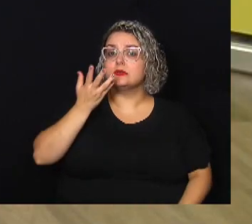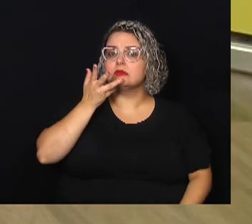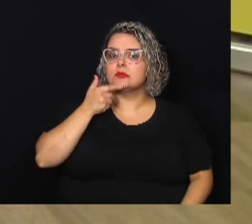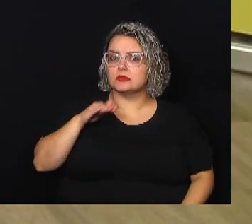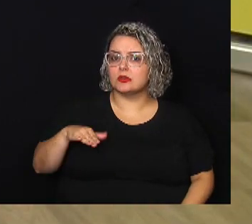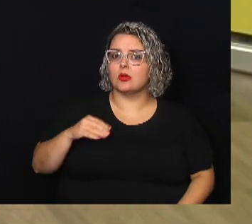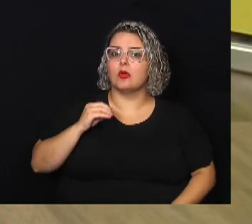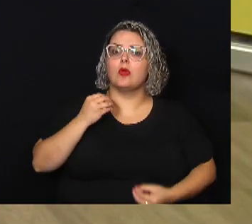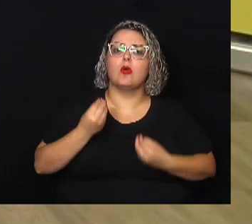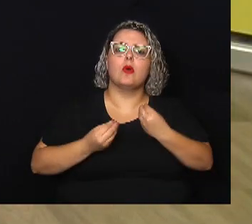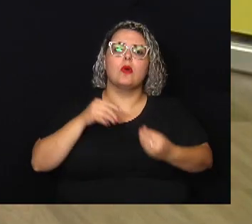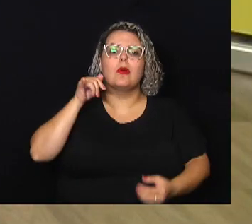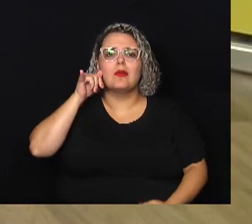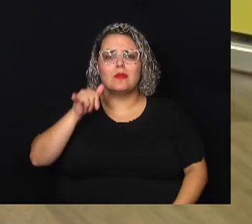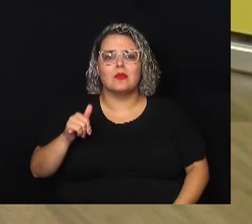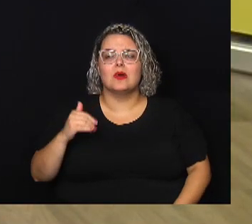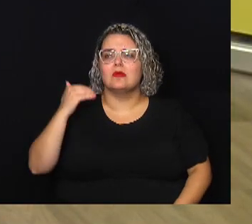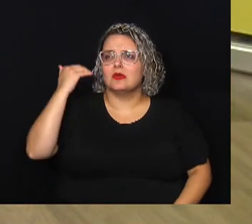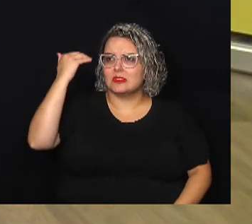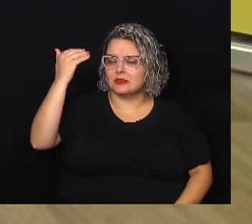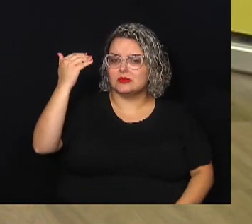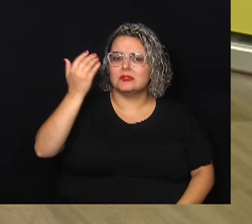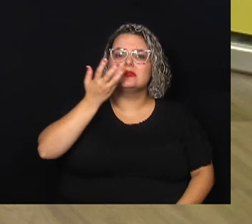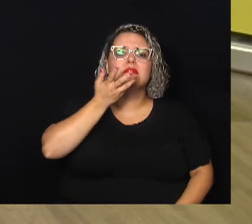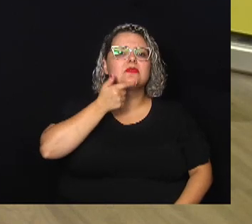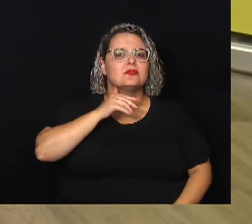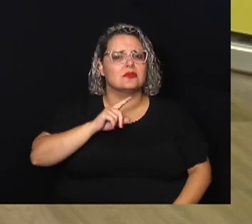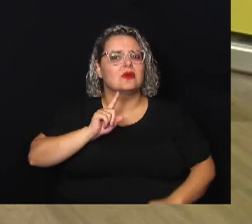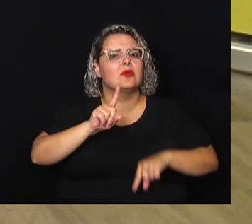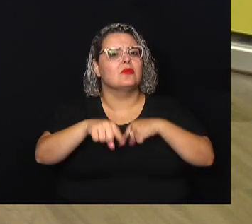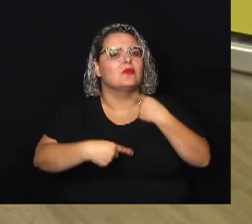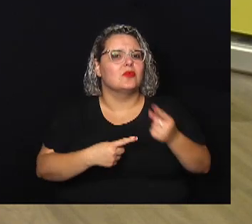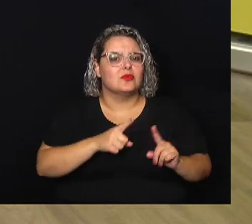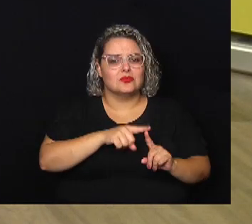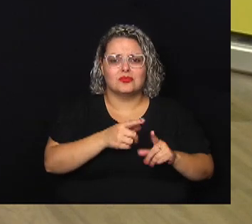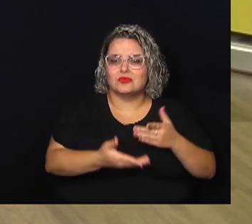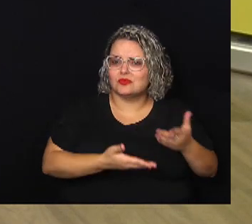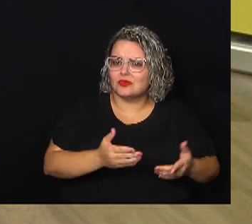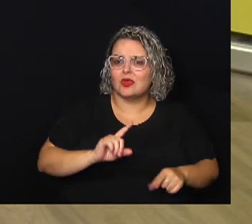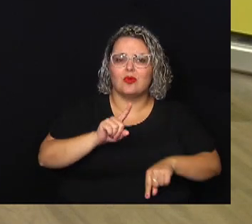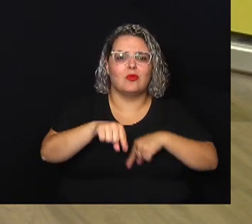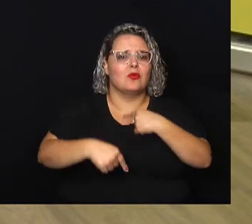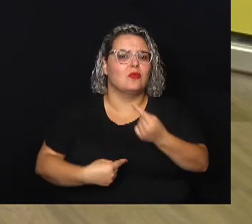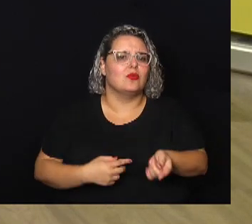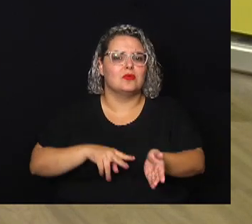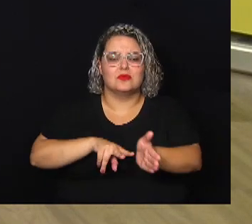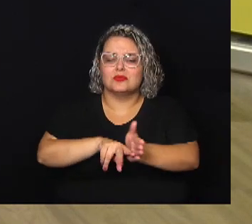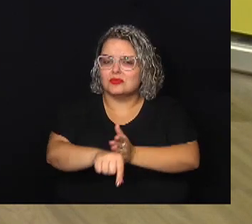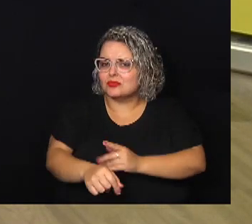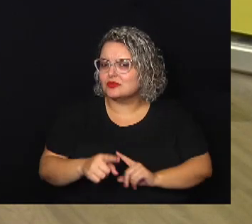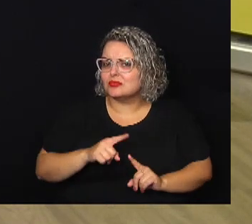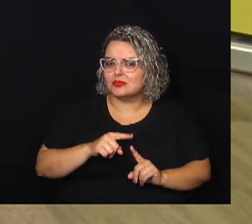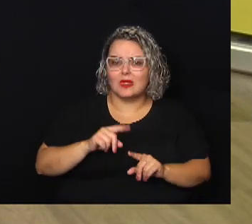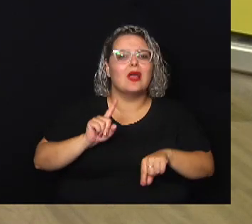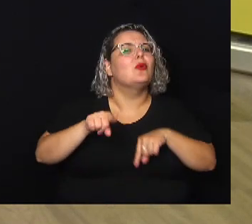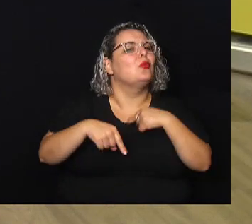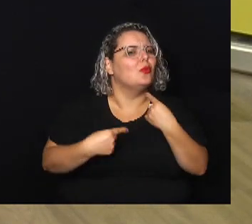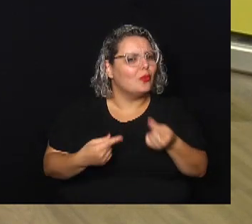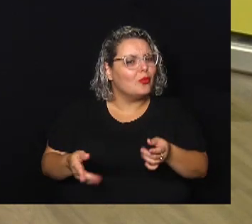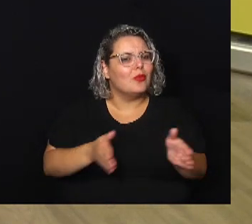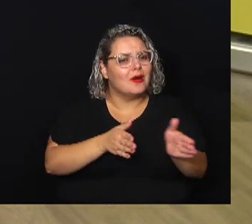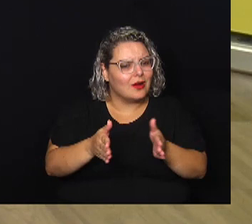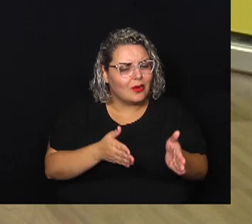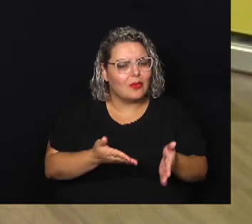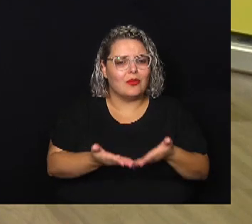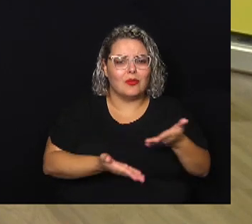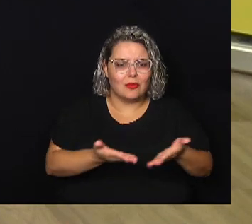evitar nos adultos. Criança é então um outro tipo de tratamento, um outro tipo de diagnóstico, é um outro